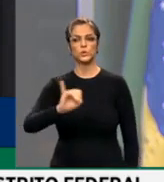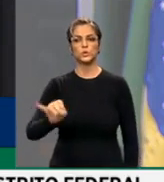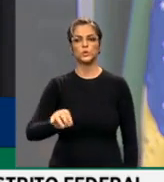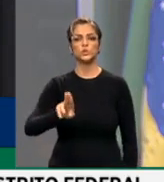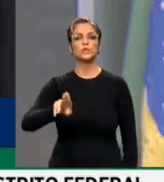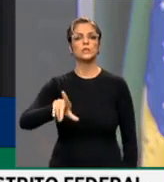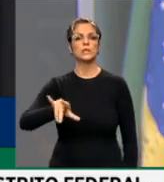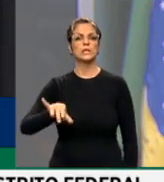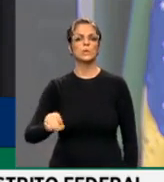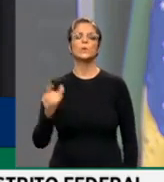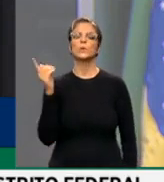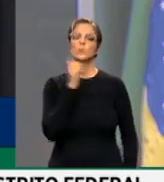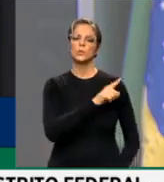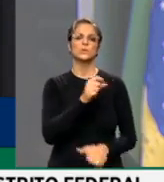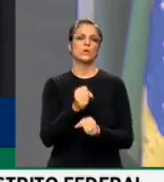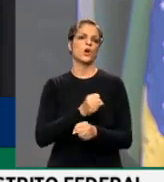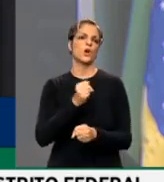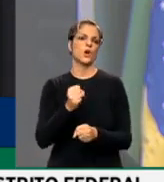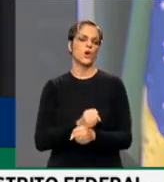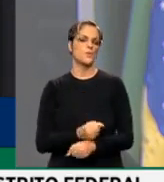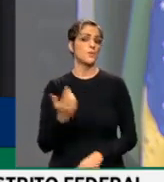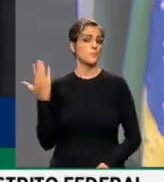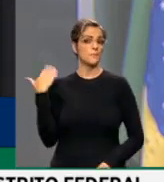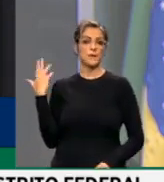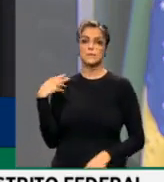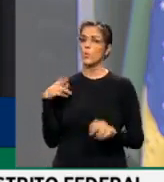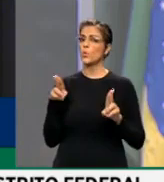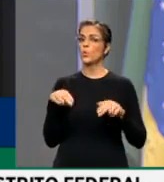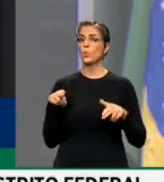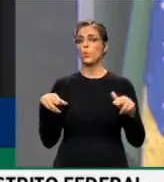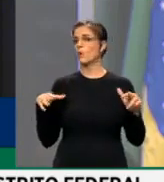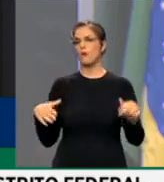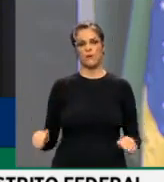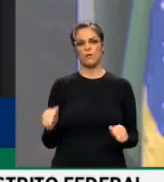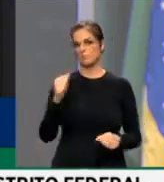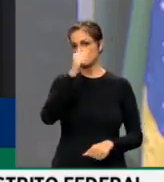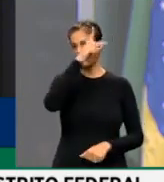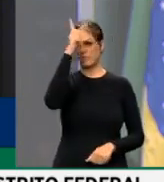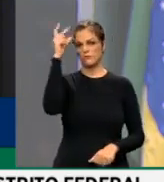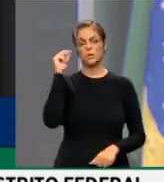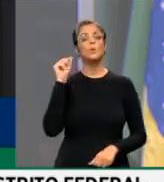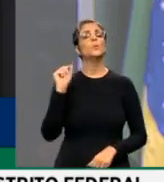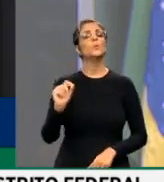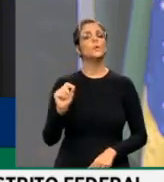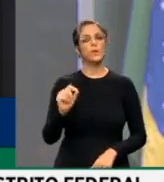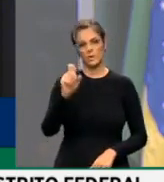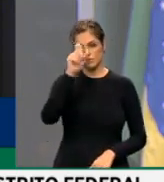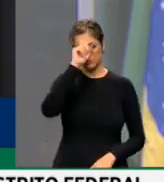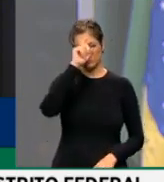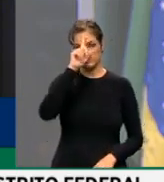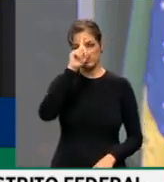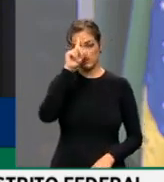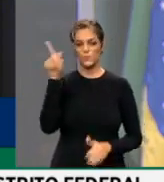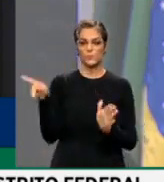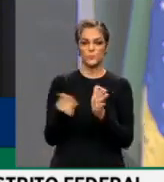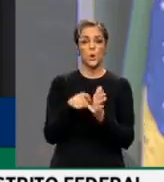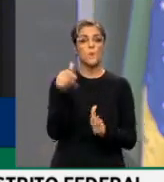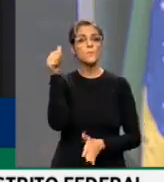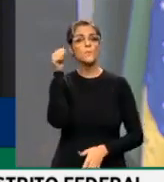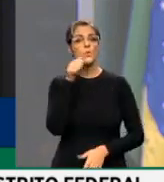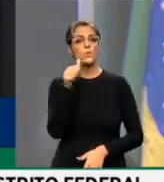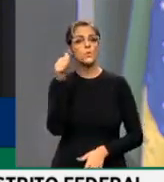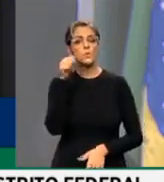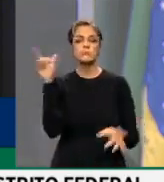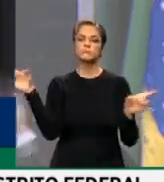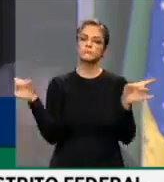realizou uma obra que nunca foi feita por nenhum prefeito do Recife, o Hospital da Mulher, que está lá funcionando